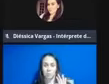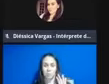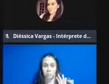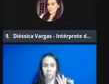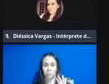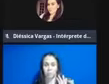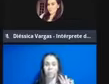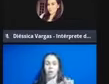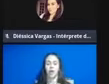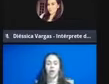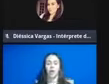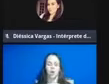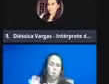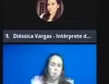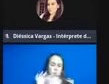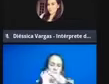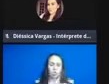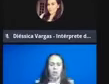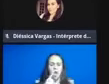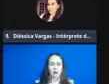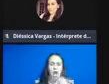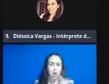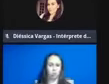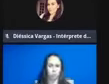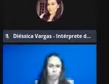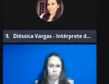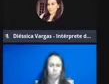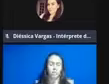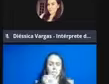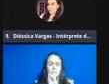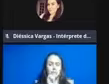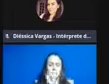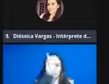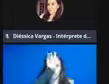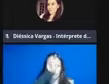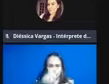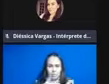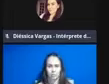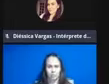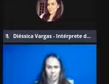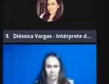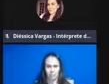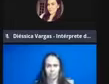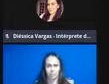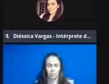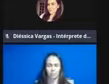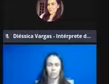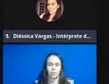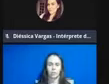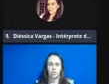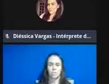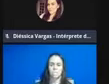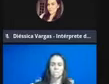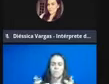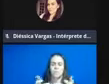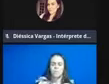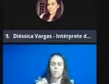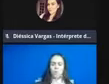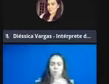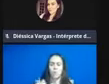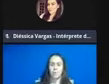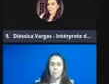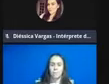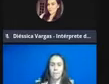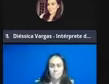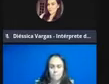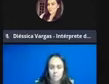Em termos dos insetos, nós sabemos pela literatura, pelas pesquisas na área de ensino em ciências, que muitas